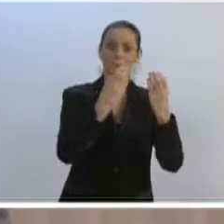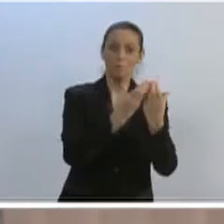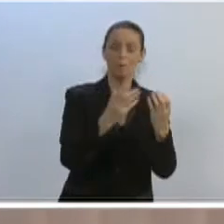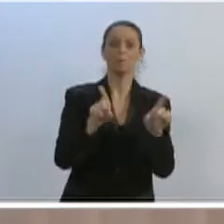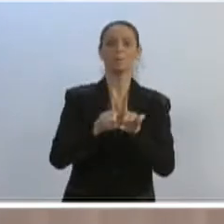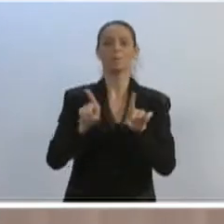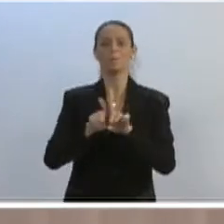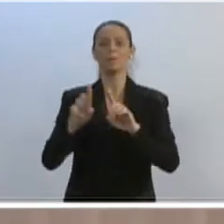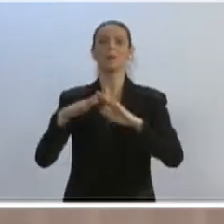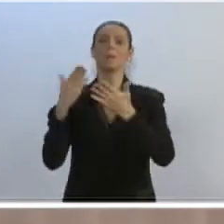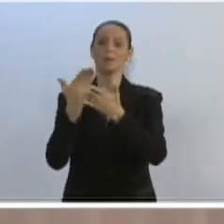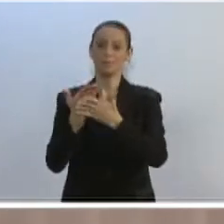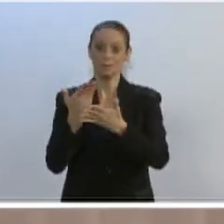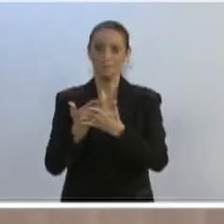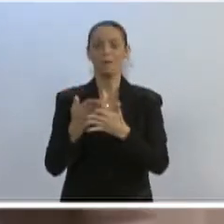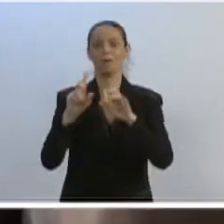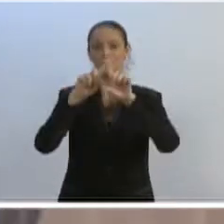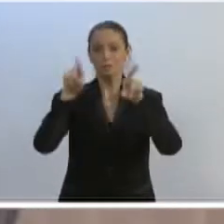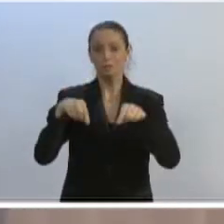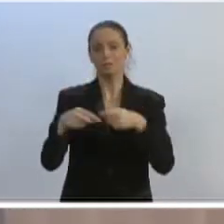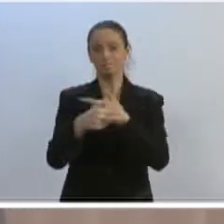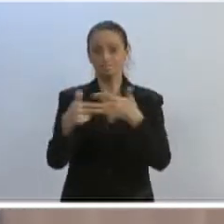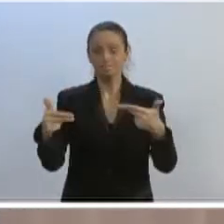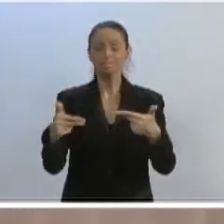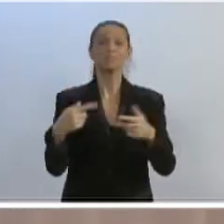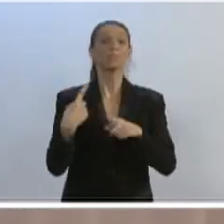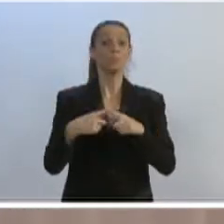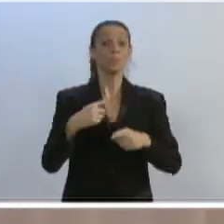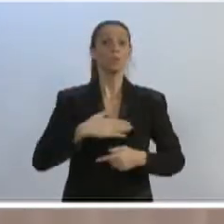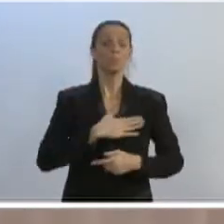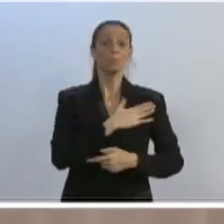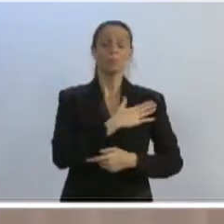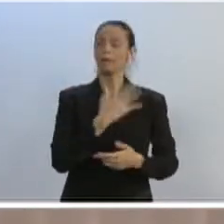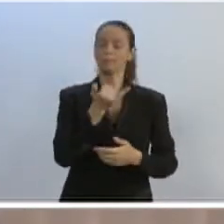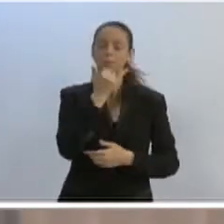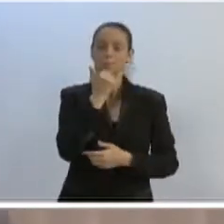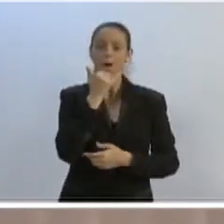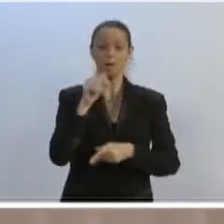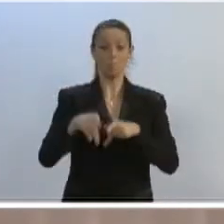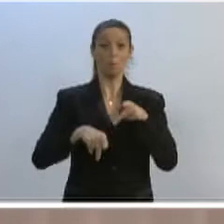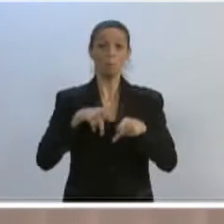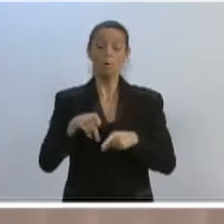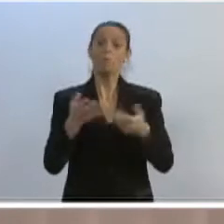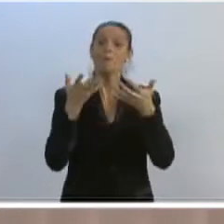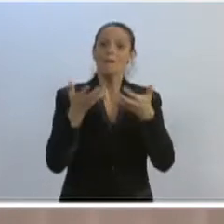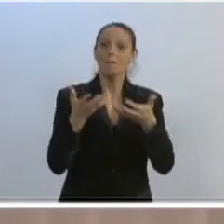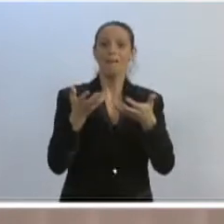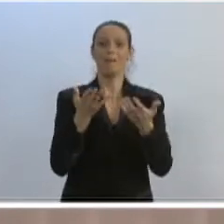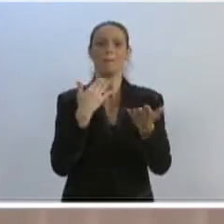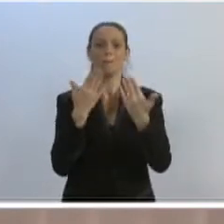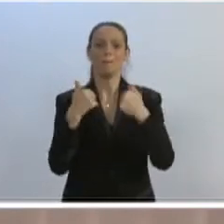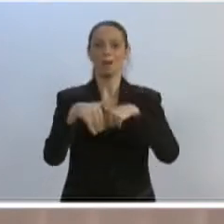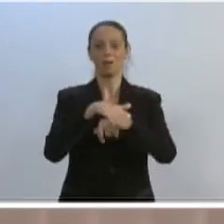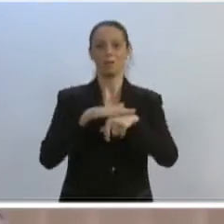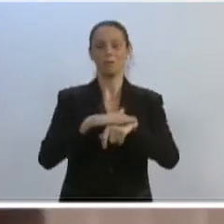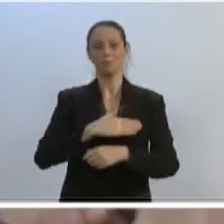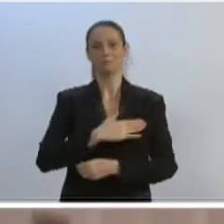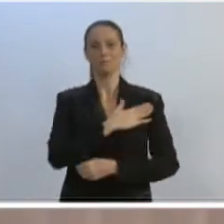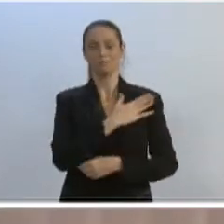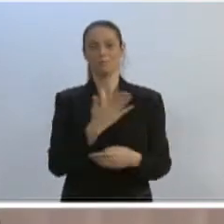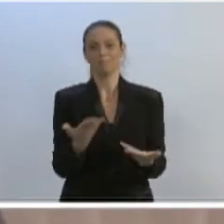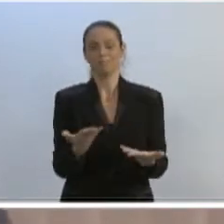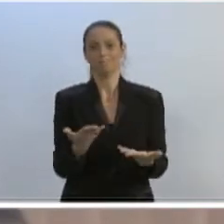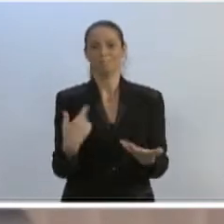pedralva a população espera isso do governo à população está aberto o diálogo não é possível que a gente tenha